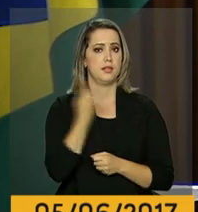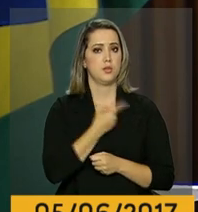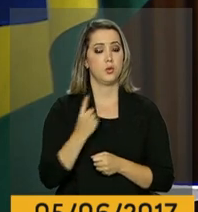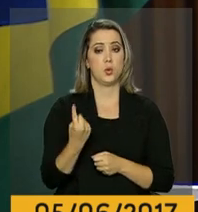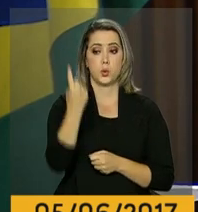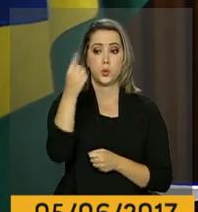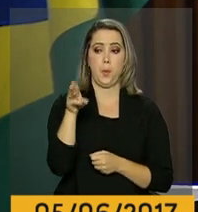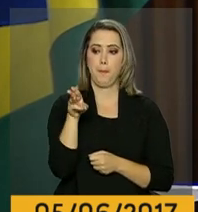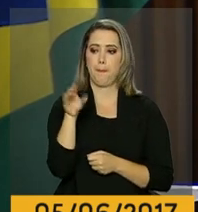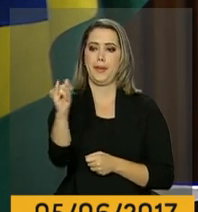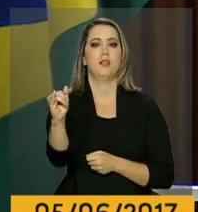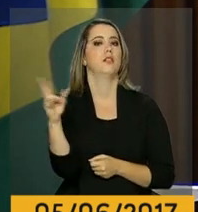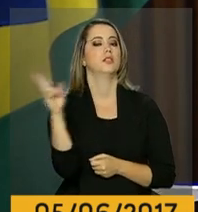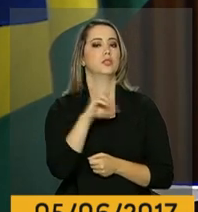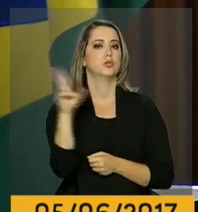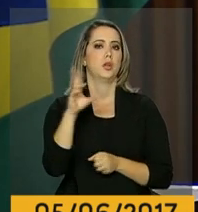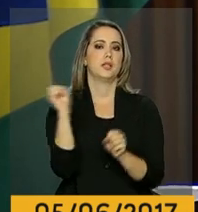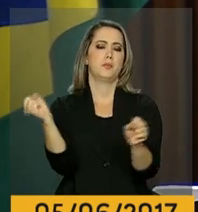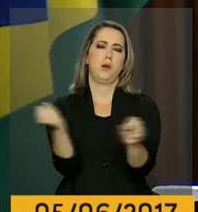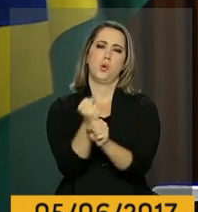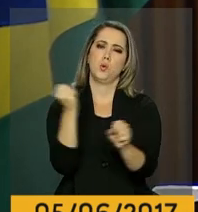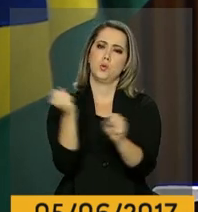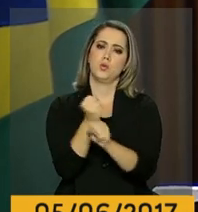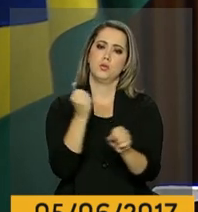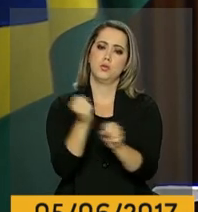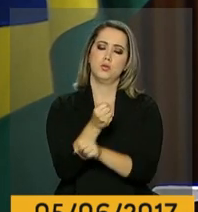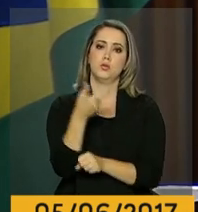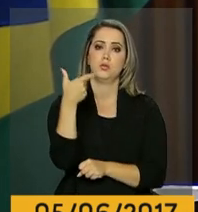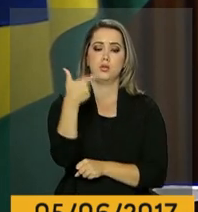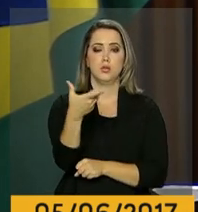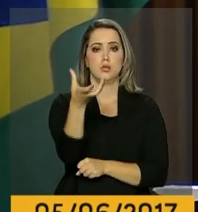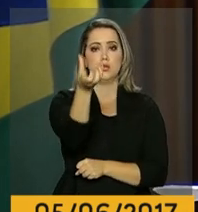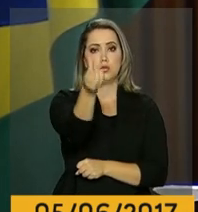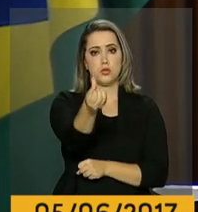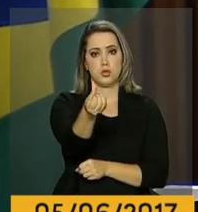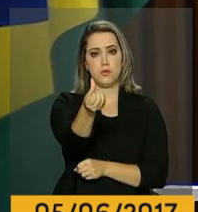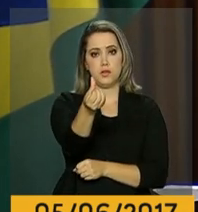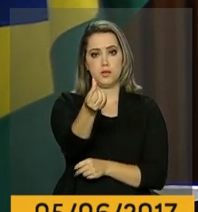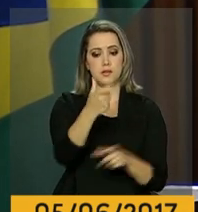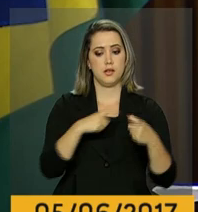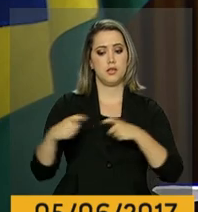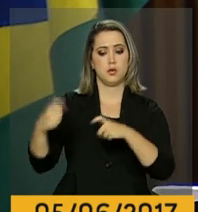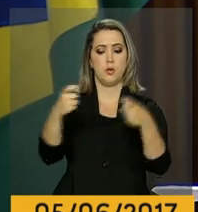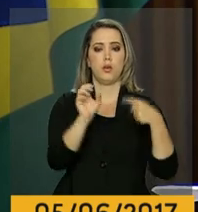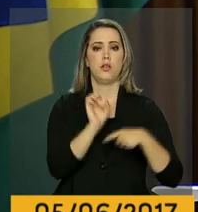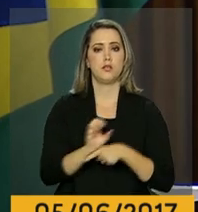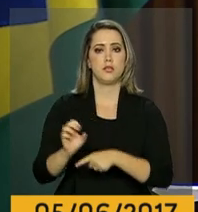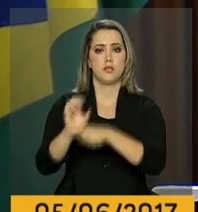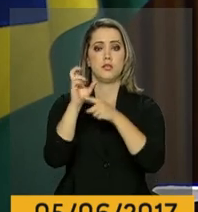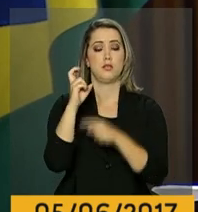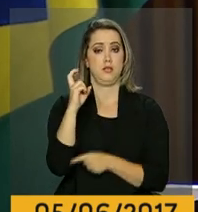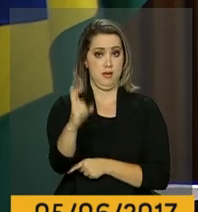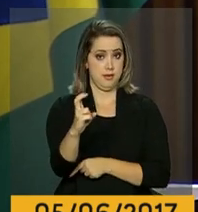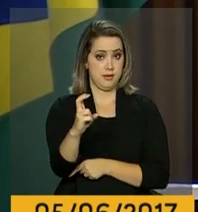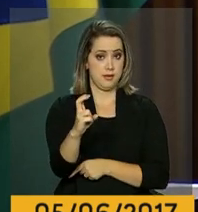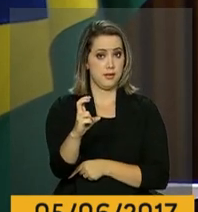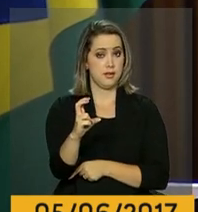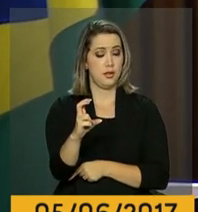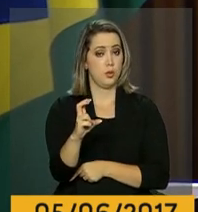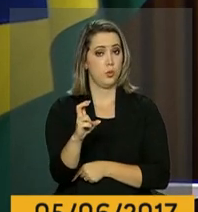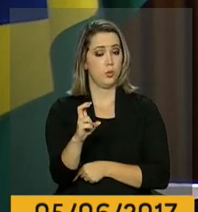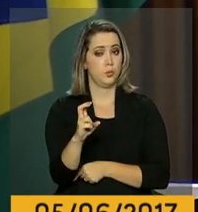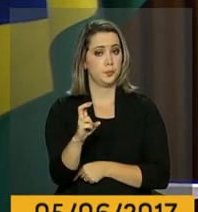quase R 1 bilhão de reais para a construção de 26 presídios eh estaduais e cinco presídios